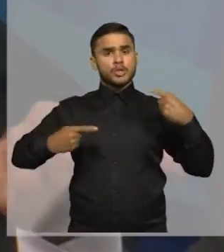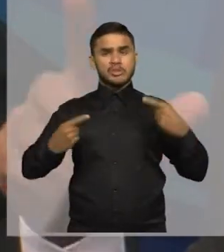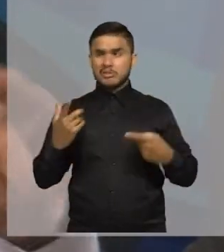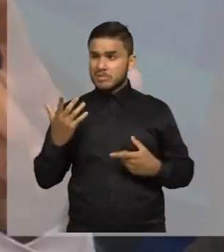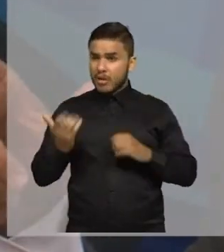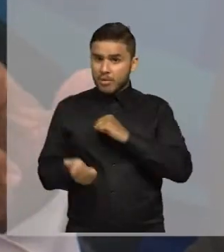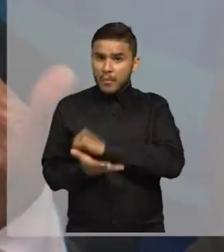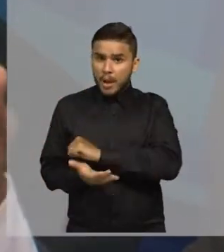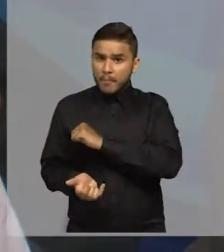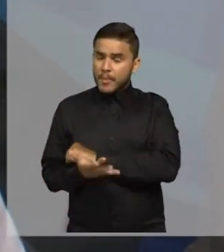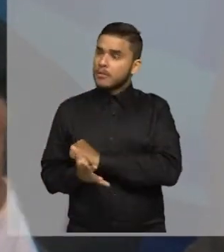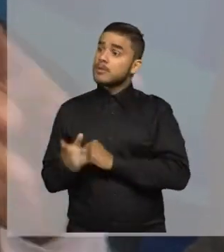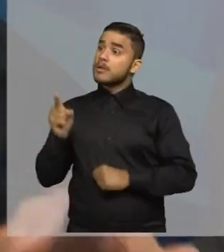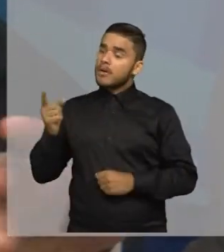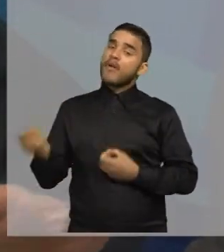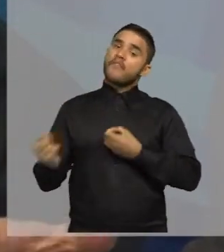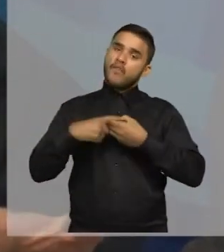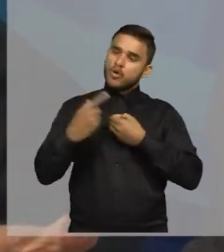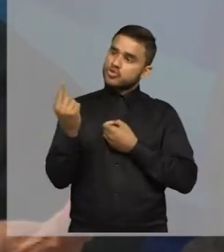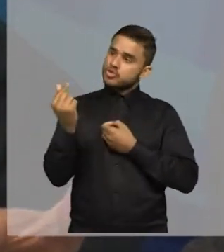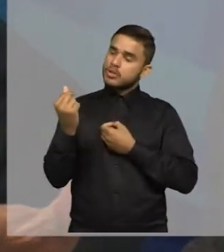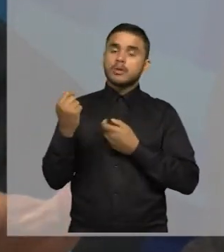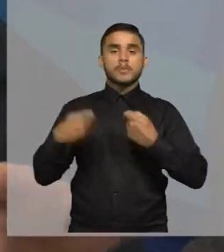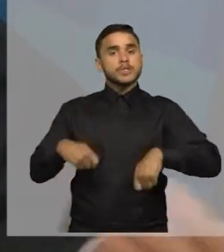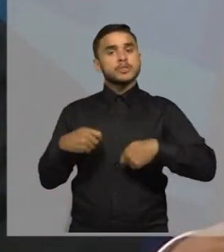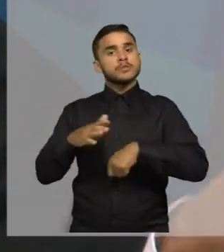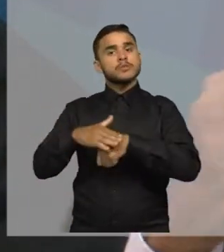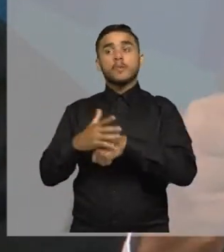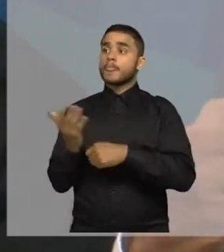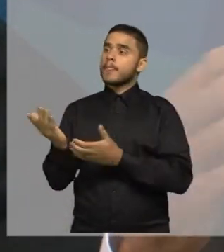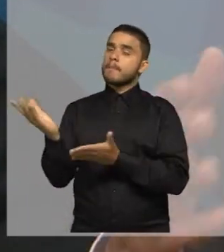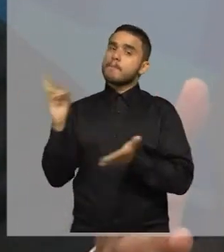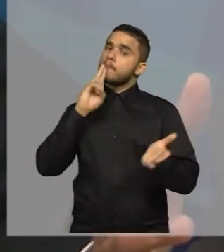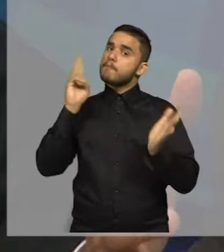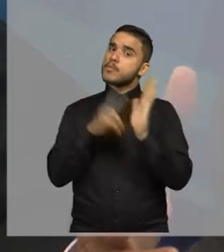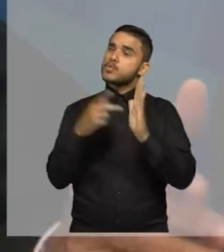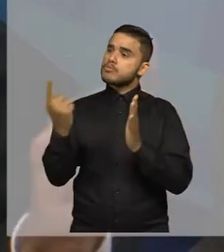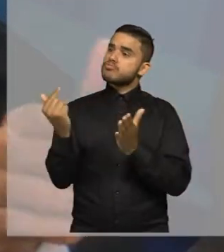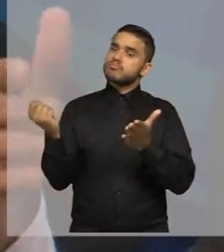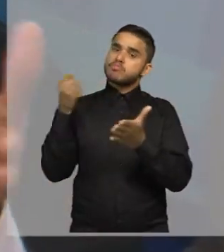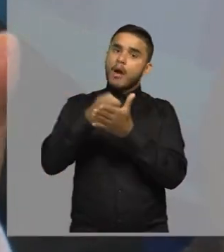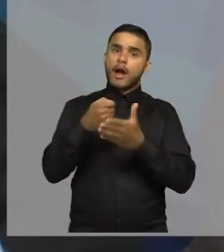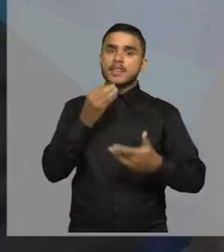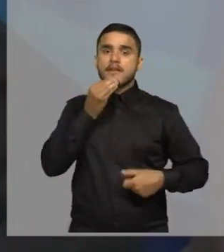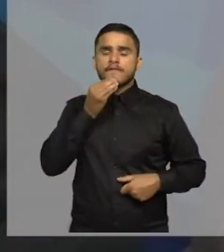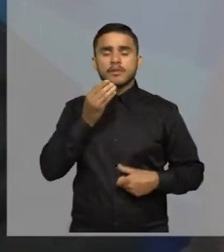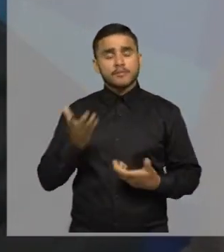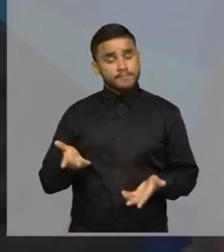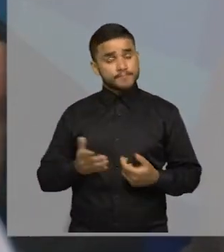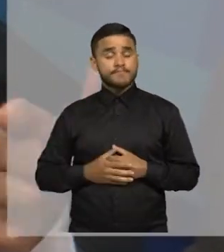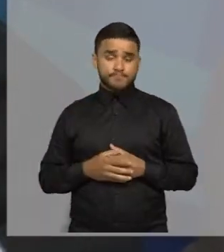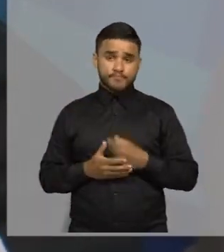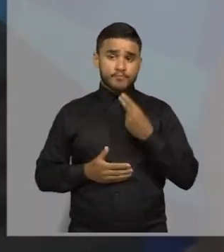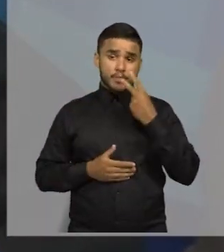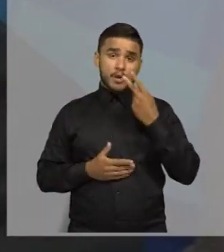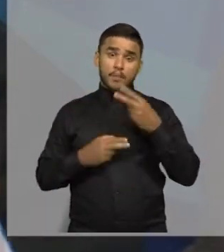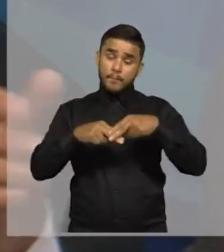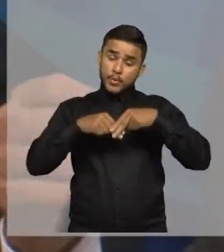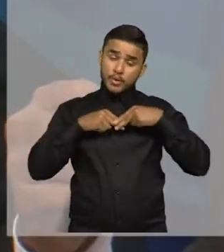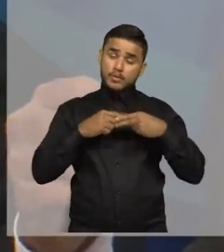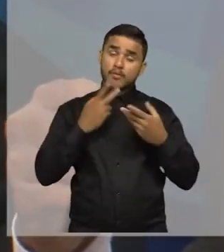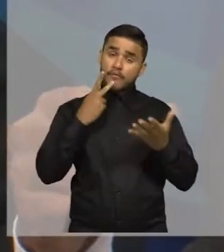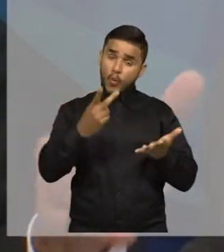Porque isso aí, para quem já delinquiu, é a prevenção secundária, que é muito difícil de obter. Uma prevenção muito baixa em qualquer parte do